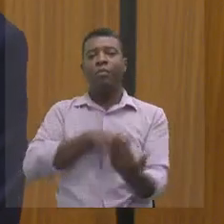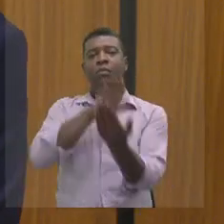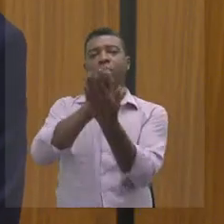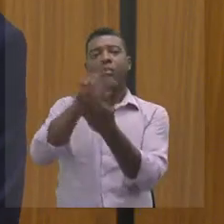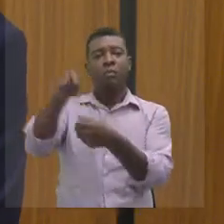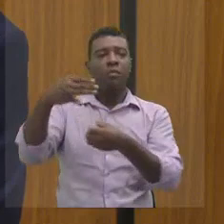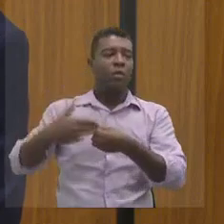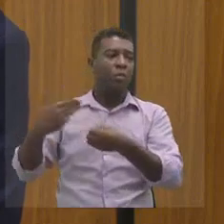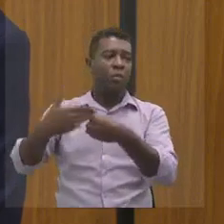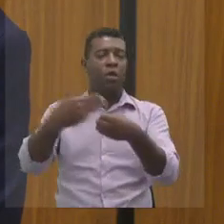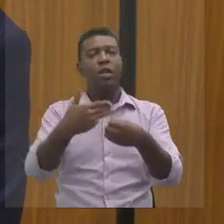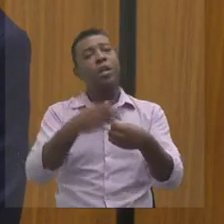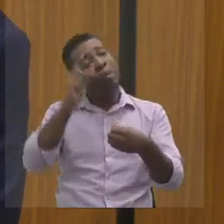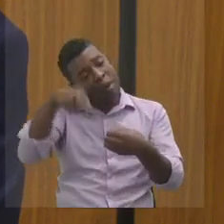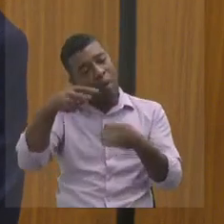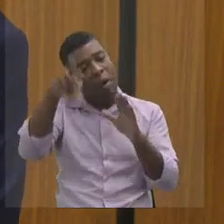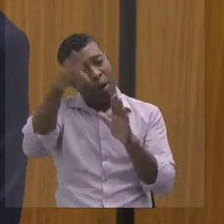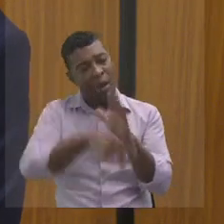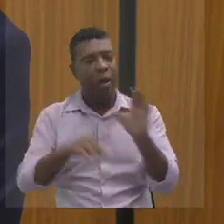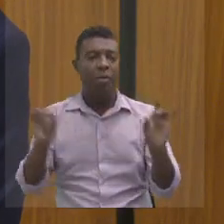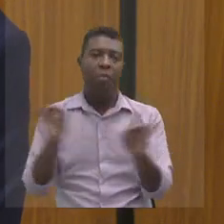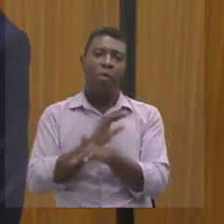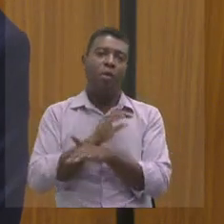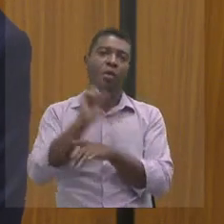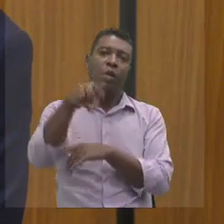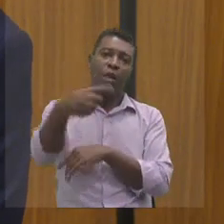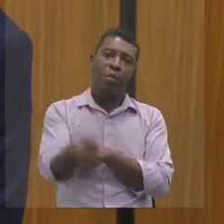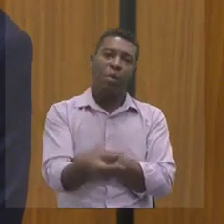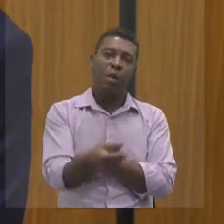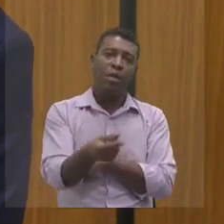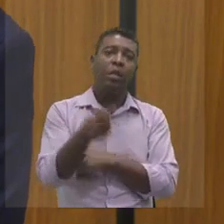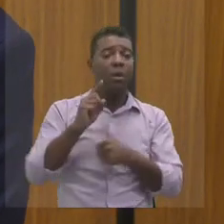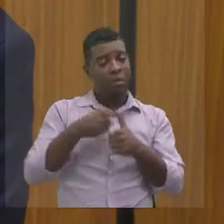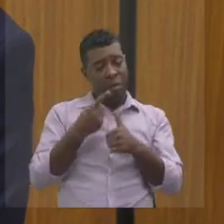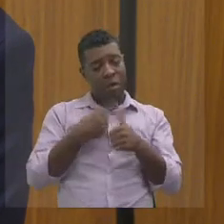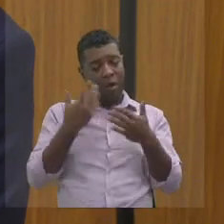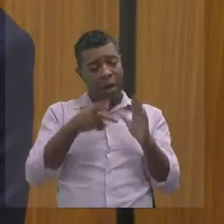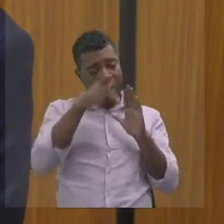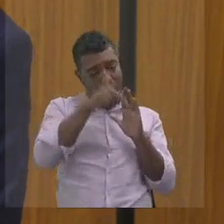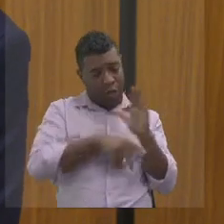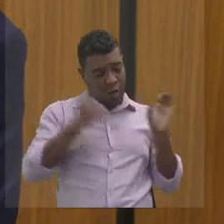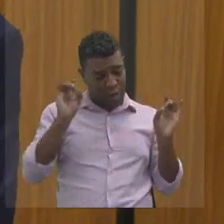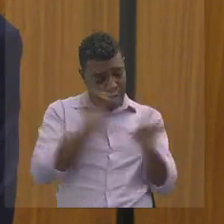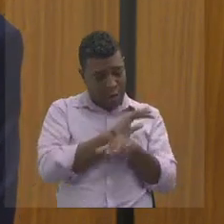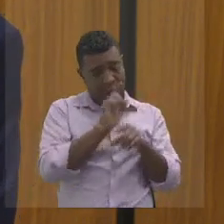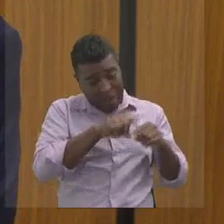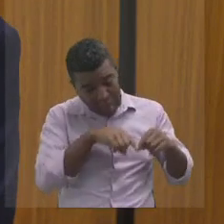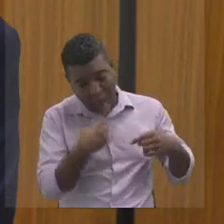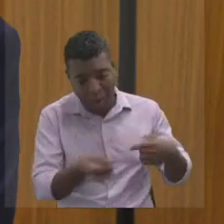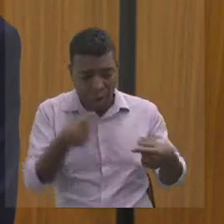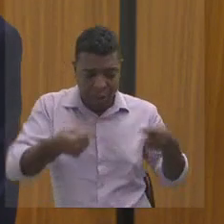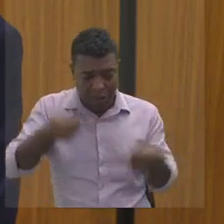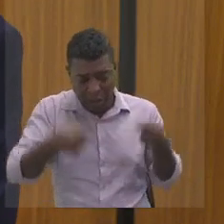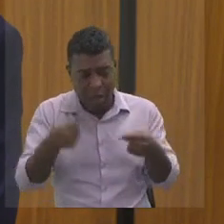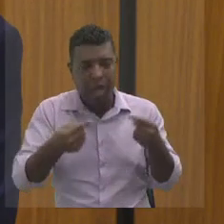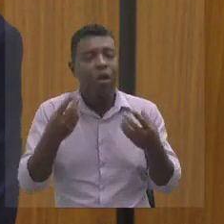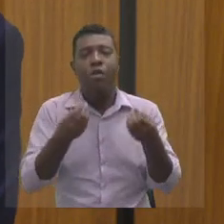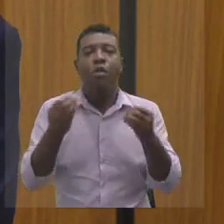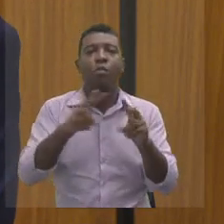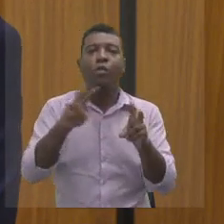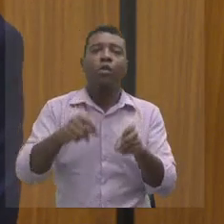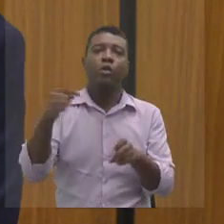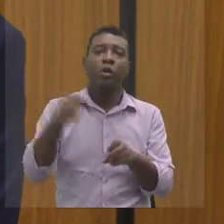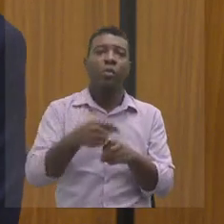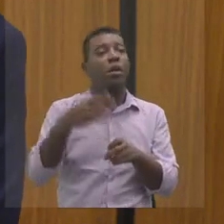orçamentária né de começar a discussão da obra a gente quer primeiro concluir o projeto até para a gente poder é mensurar de forma mais correta